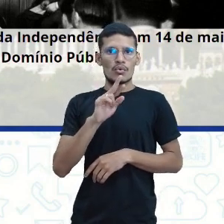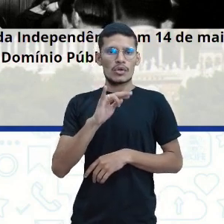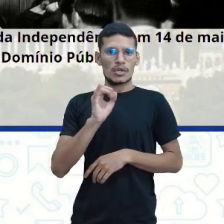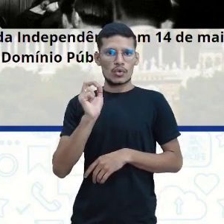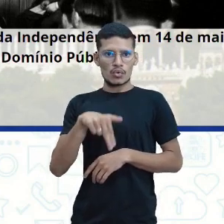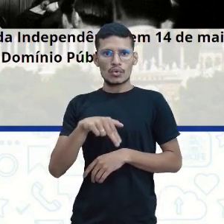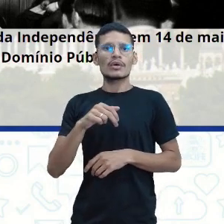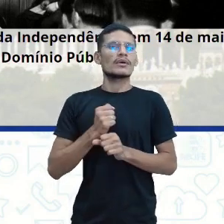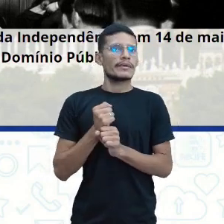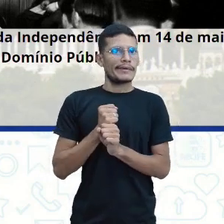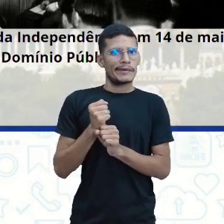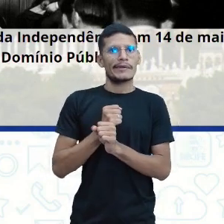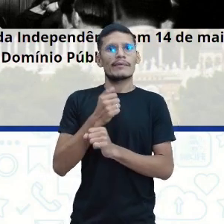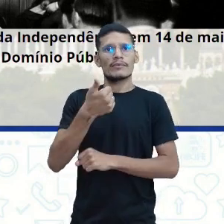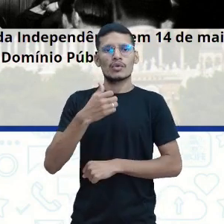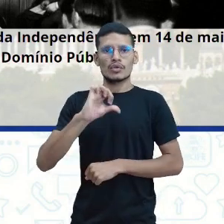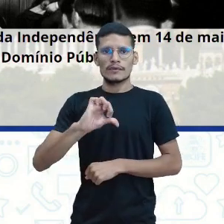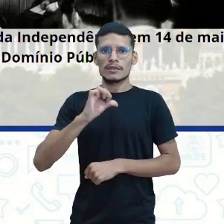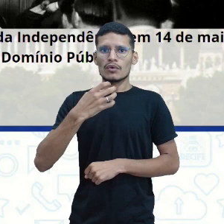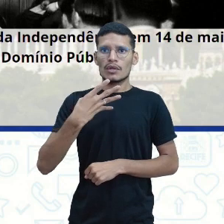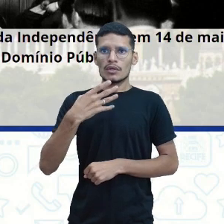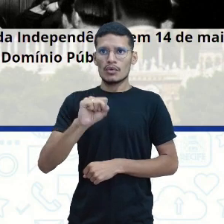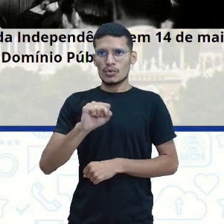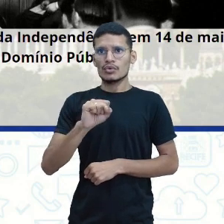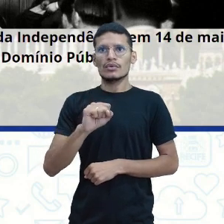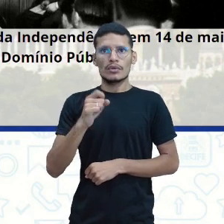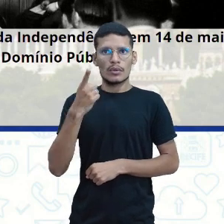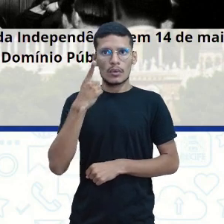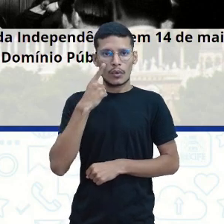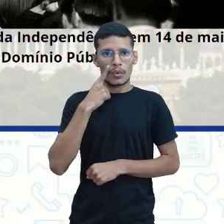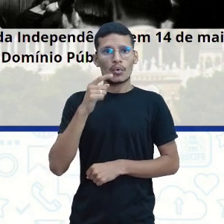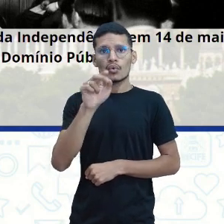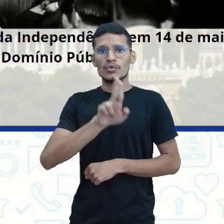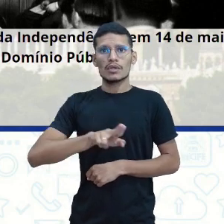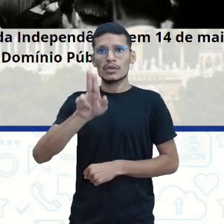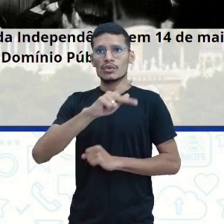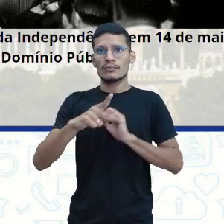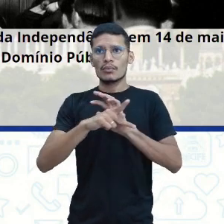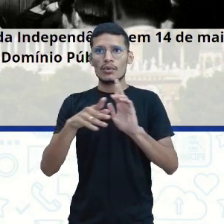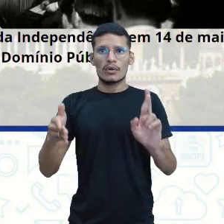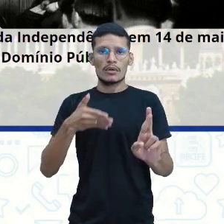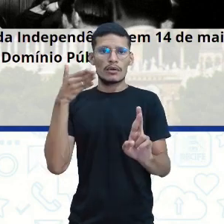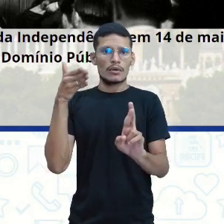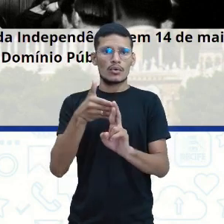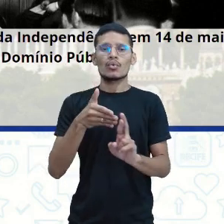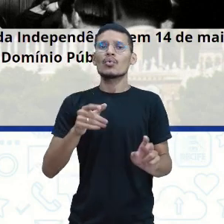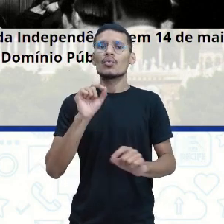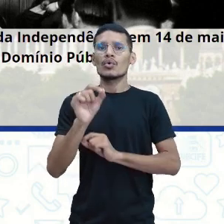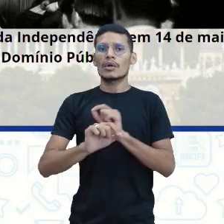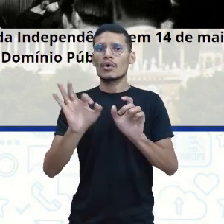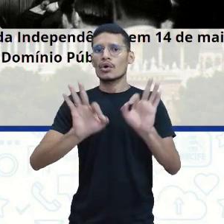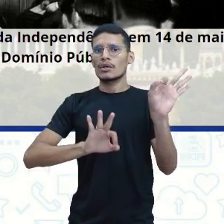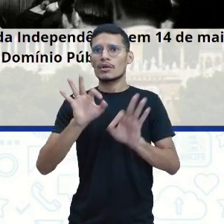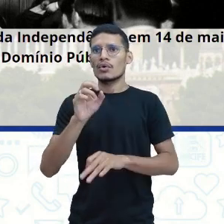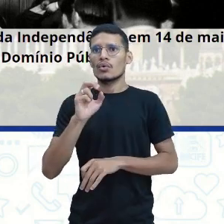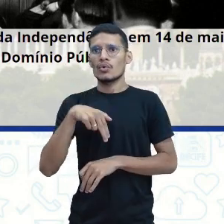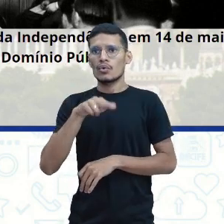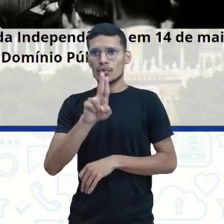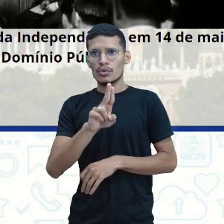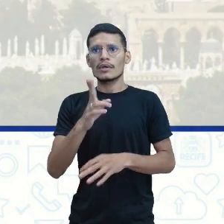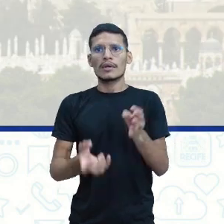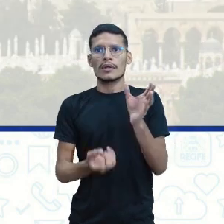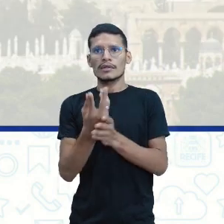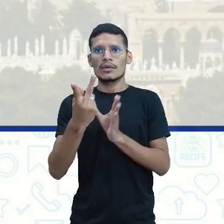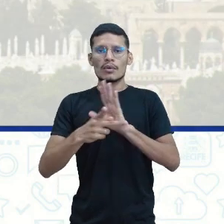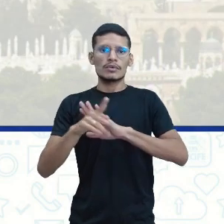de 1948, em Tel Aviv, né, utilizando ali como referência, né, o plano da ONU de criação